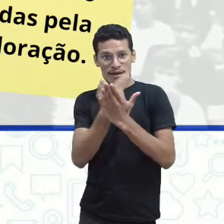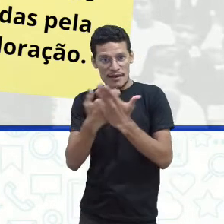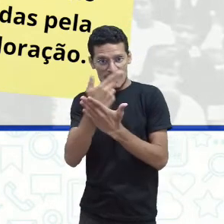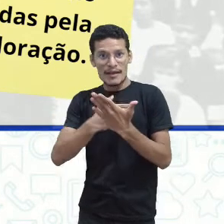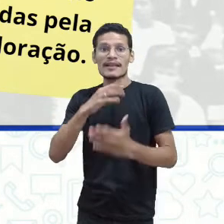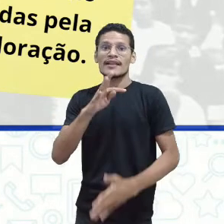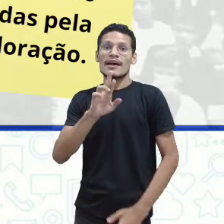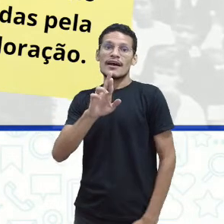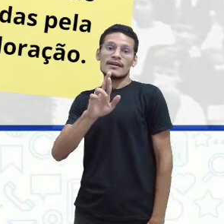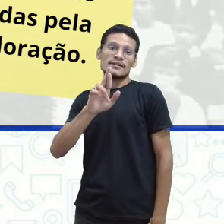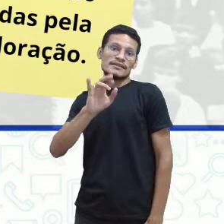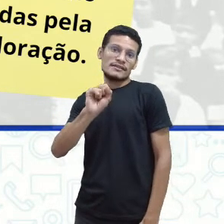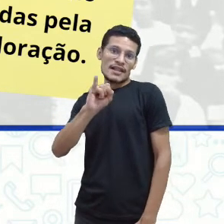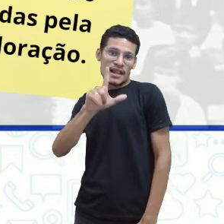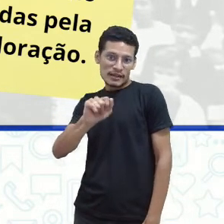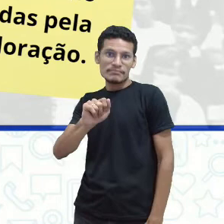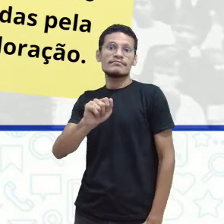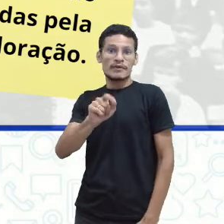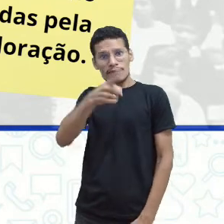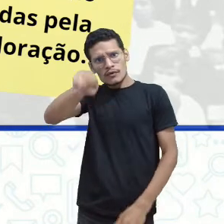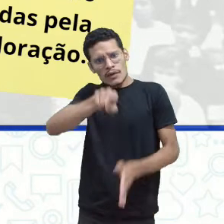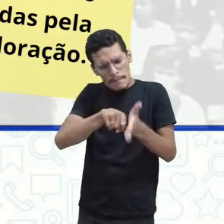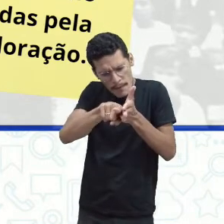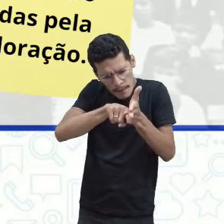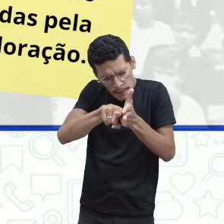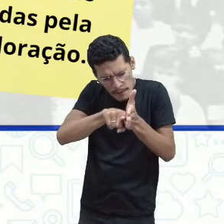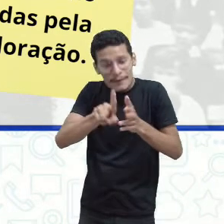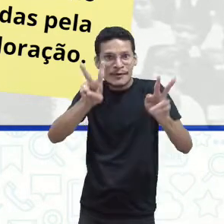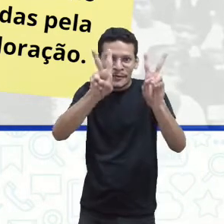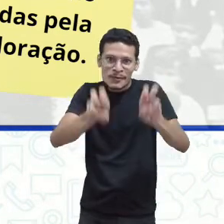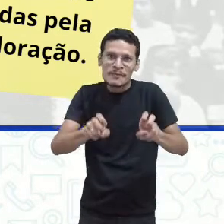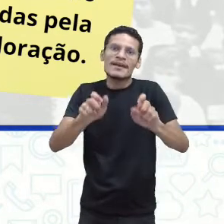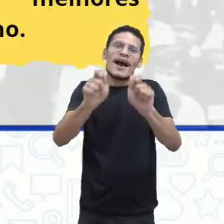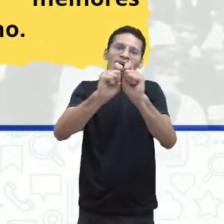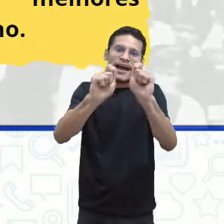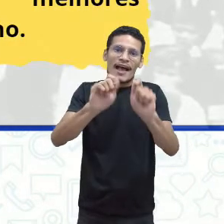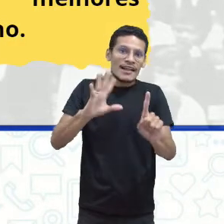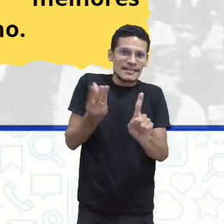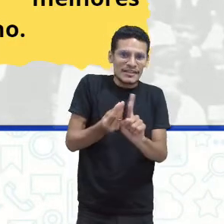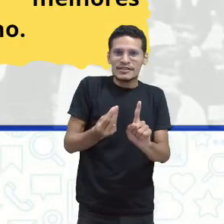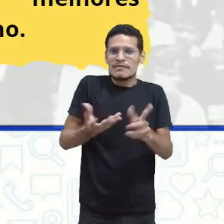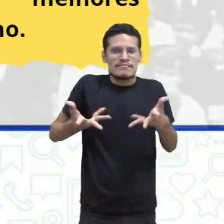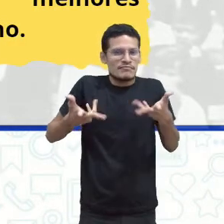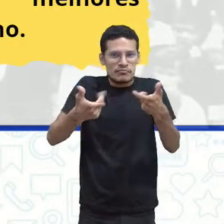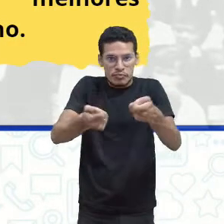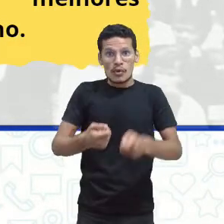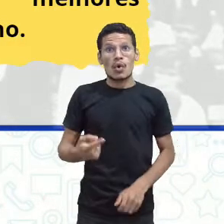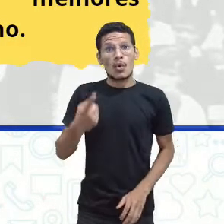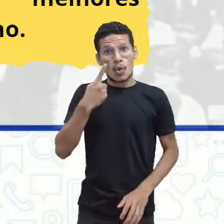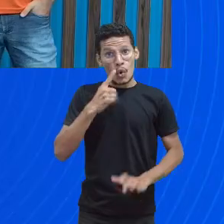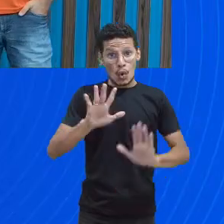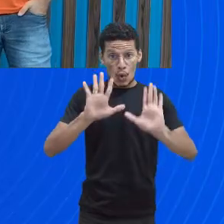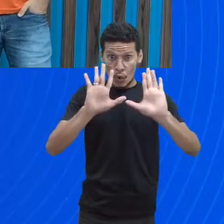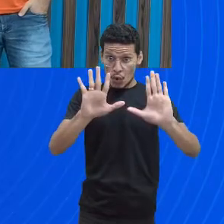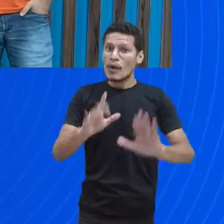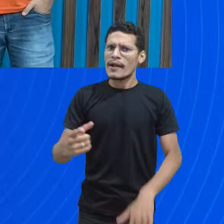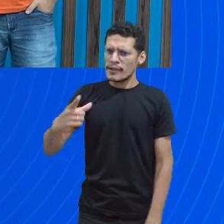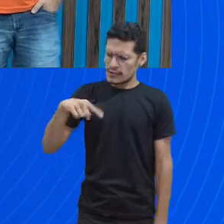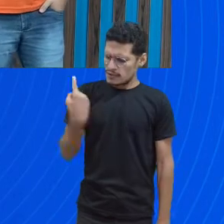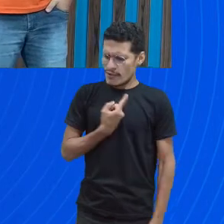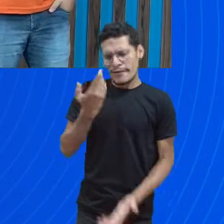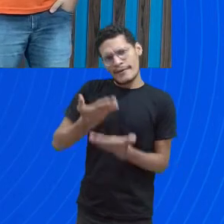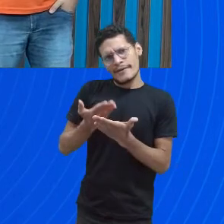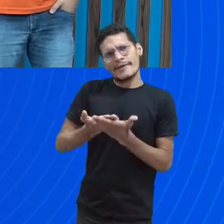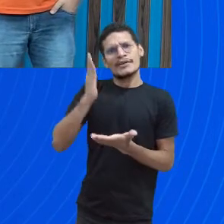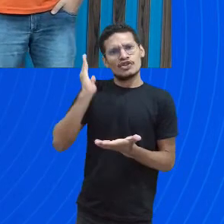tá? Então, vocês podem pesquisar mais sobre essa artista fabulosa. Bom, E aí, como nós temos visto também